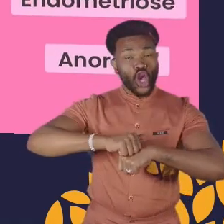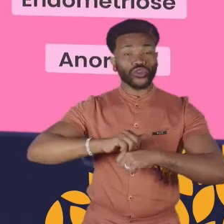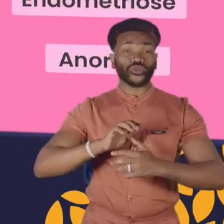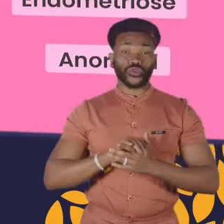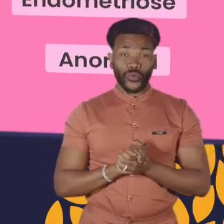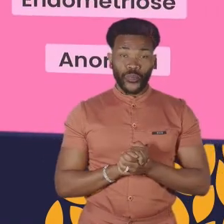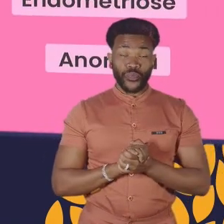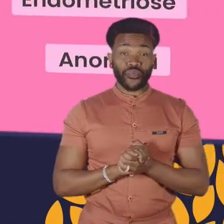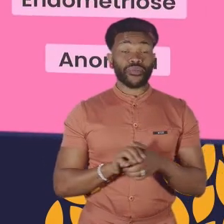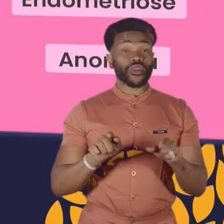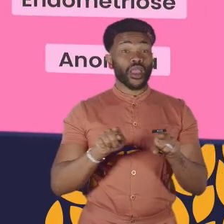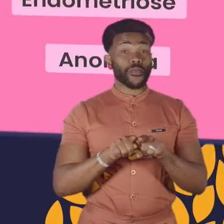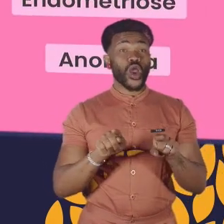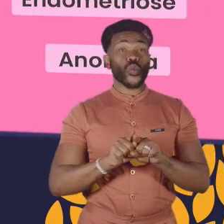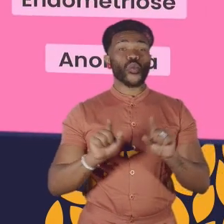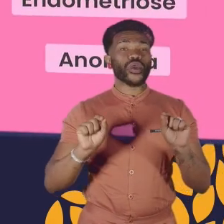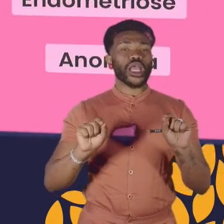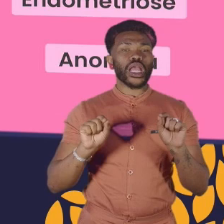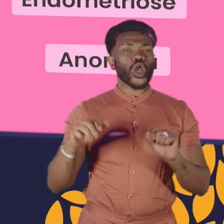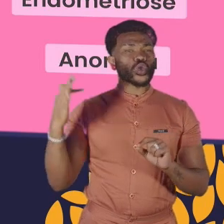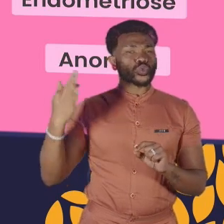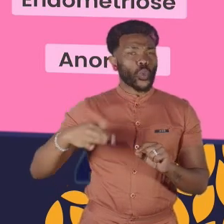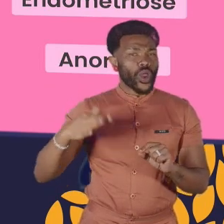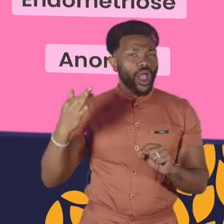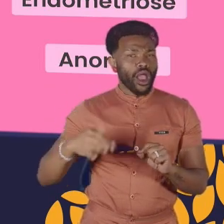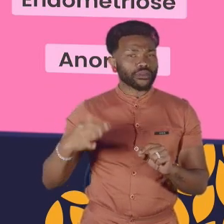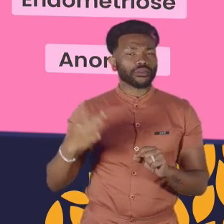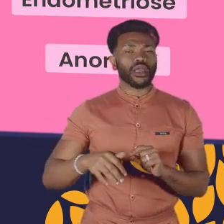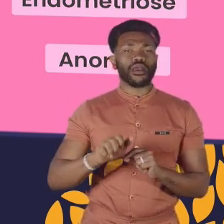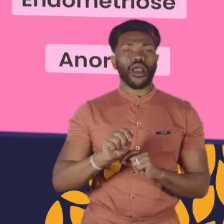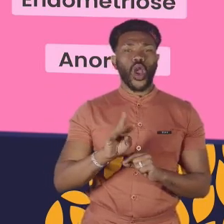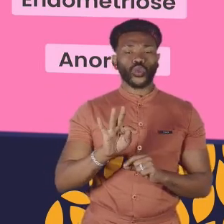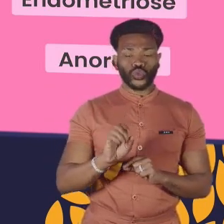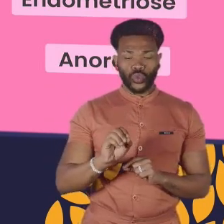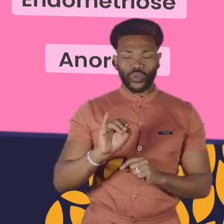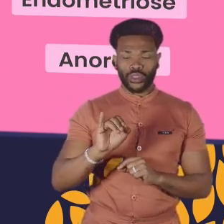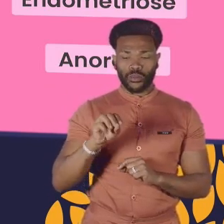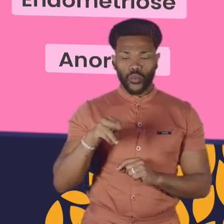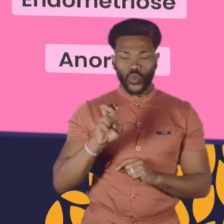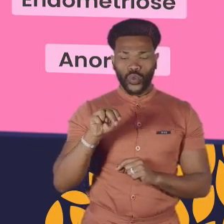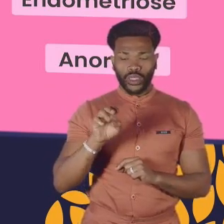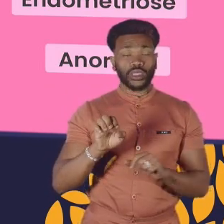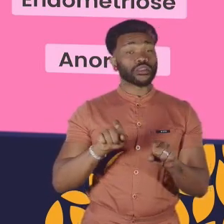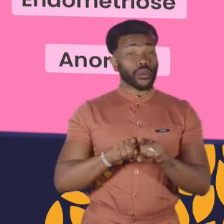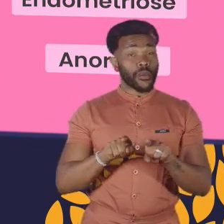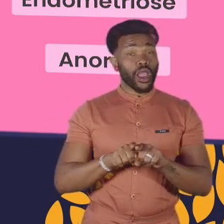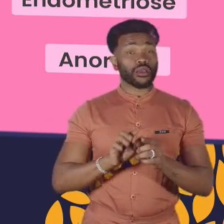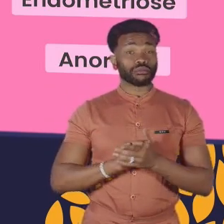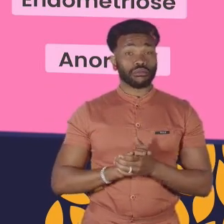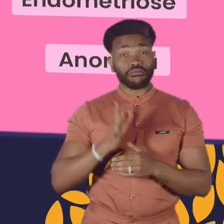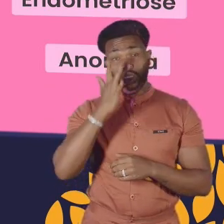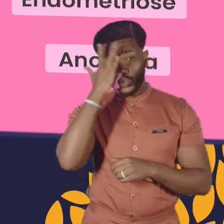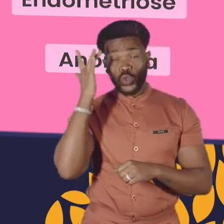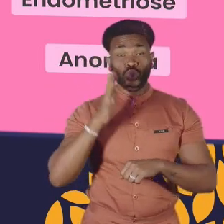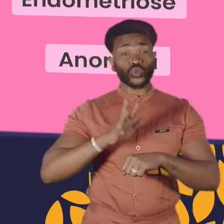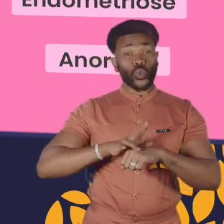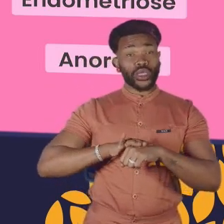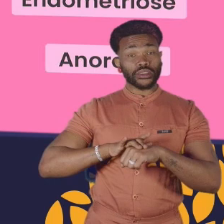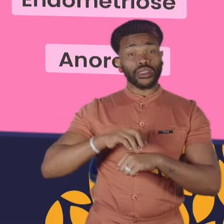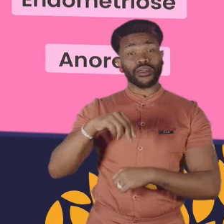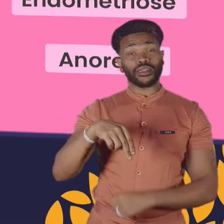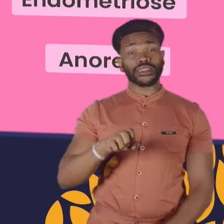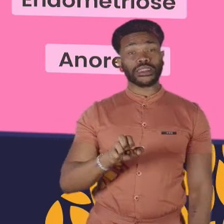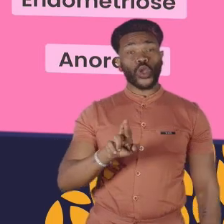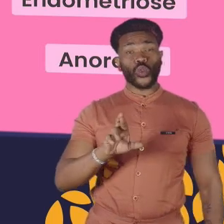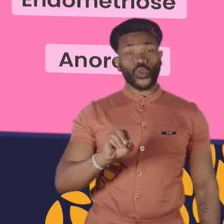artrite, questões aí de doenças autoimunes, a procura é grande também. Pacientes com doenças